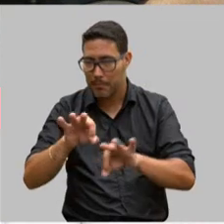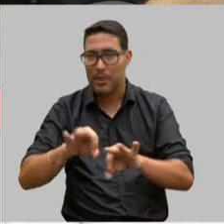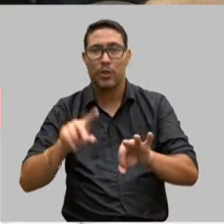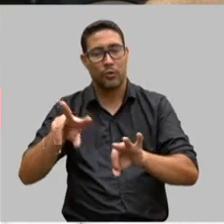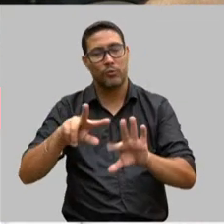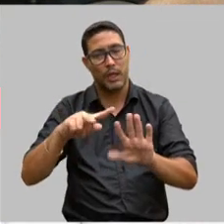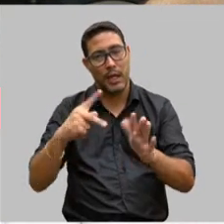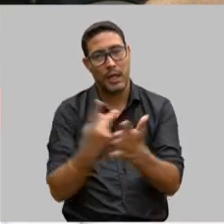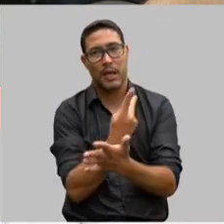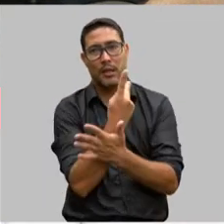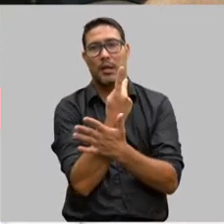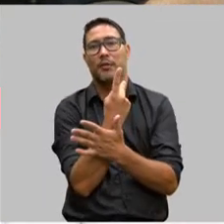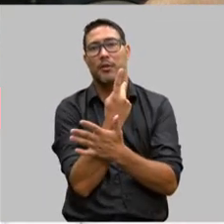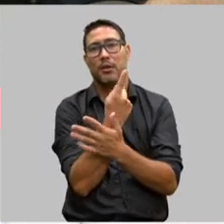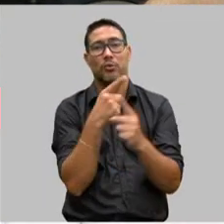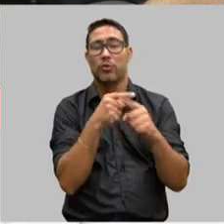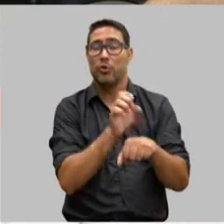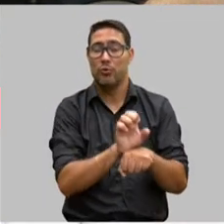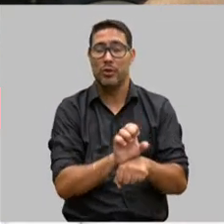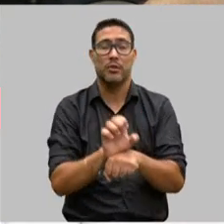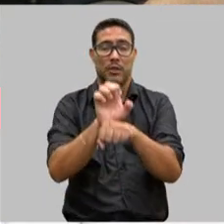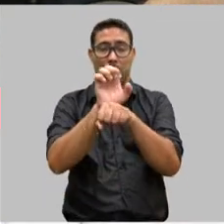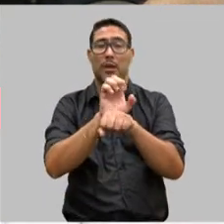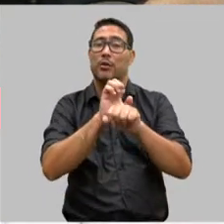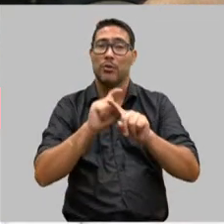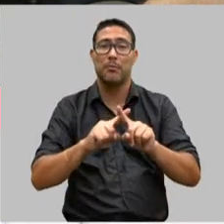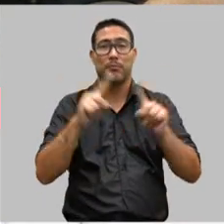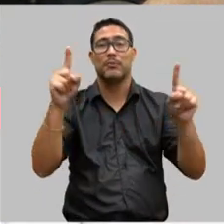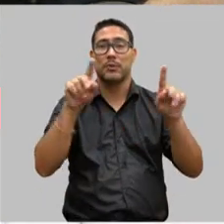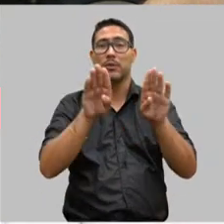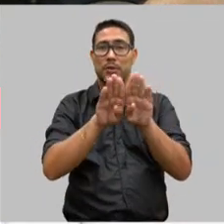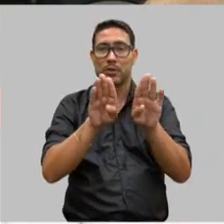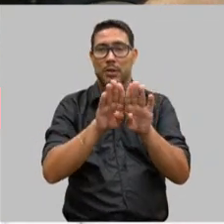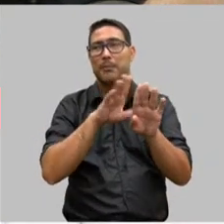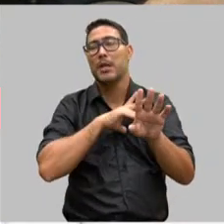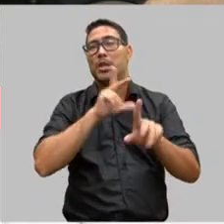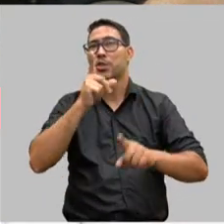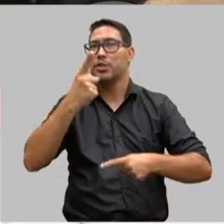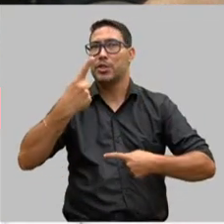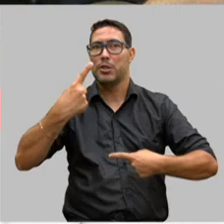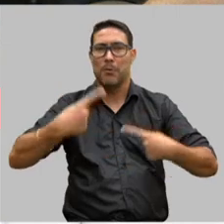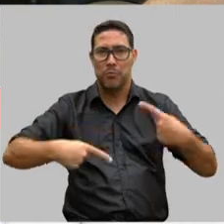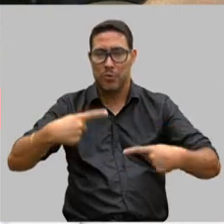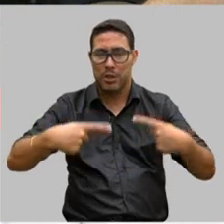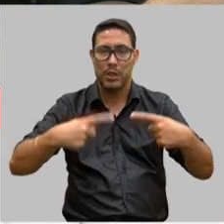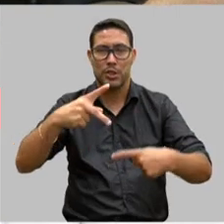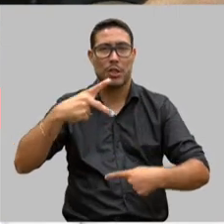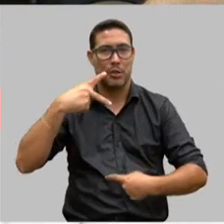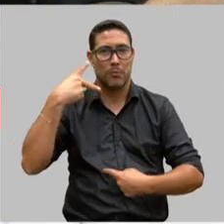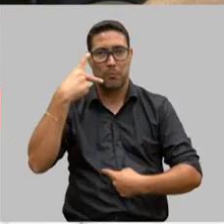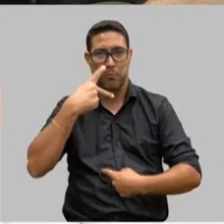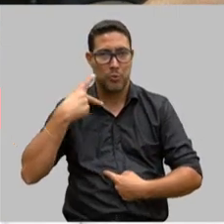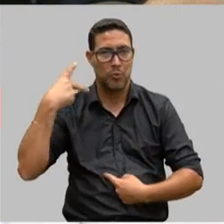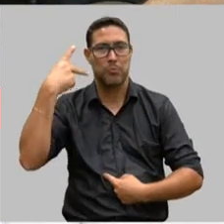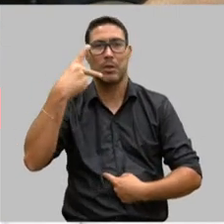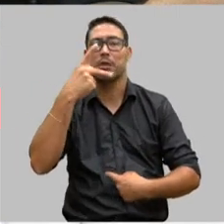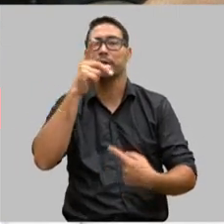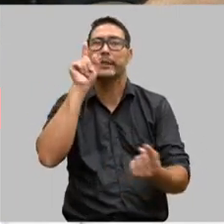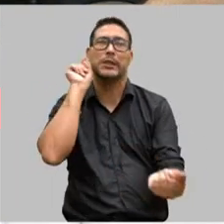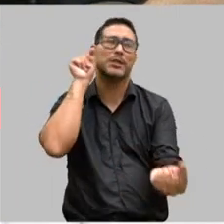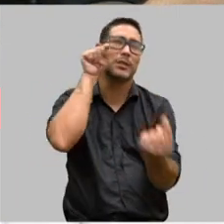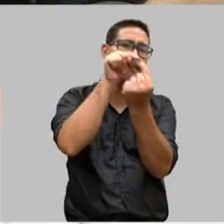não apenas do Estado, mas da compatibilização de políticas públicas sobre